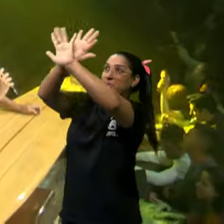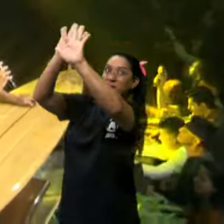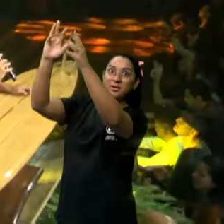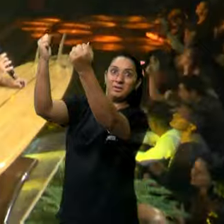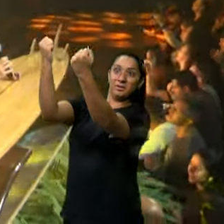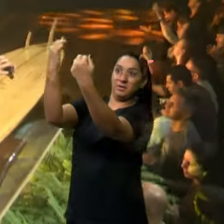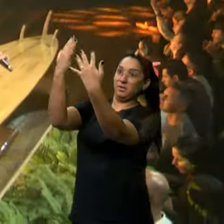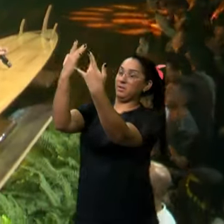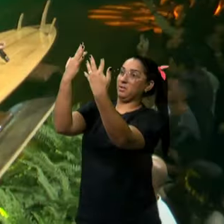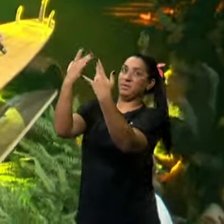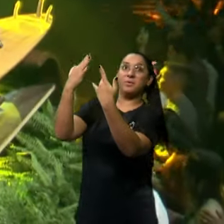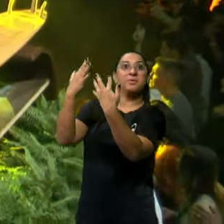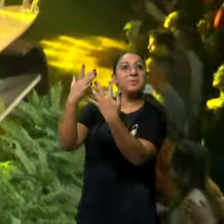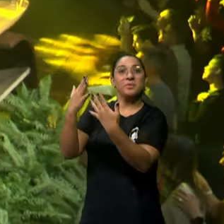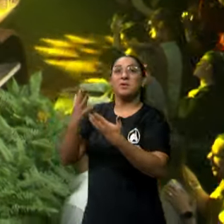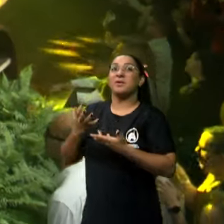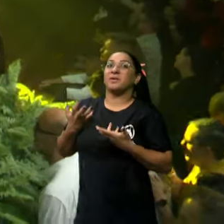Glória